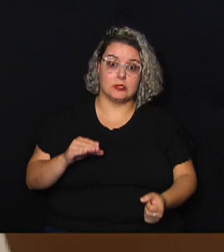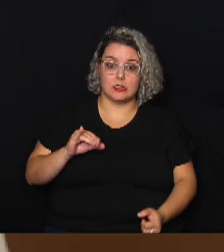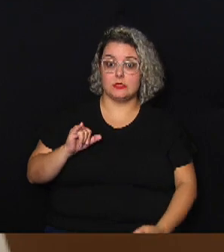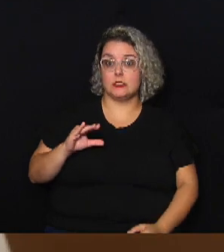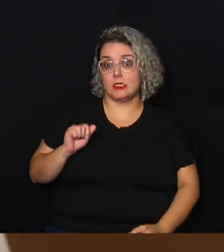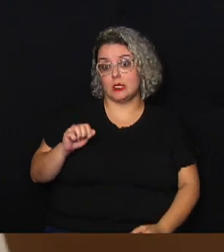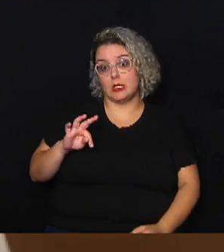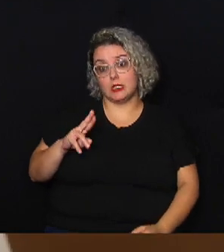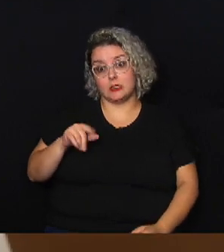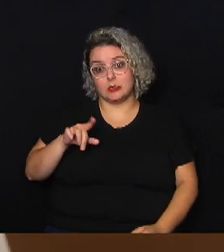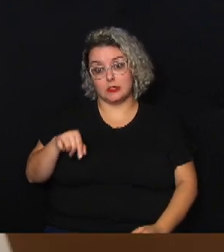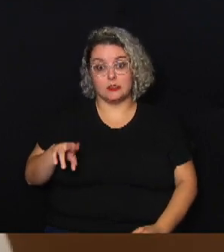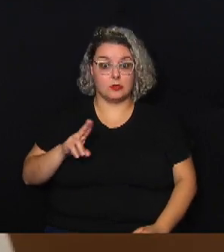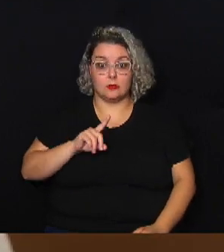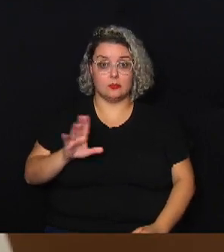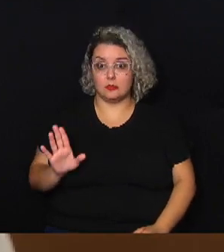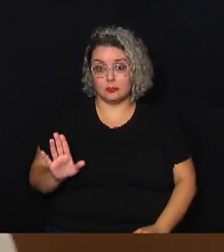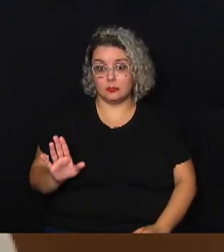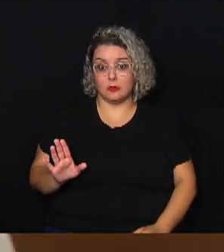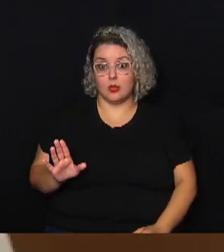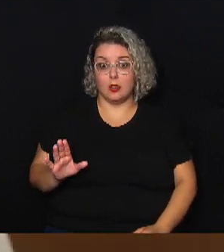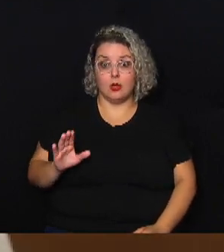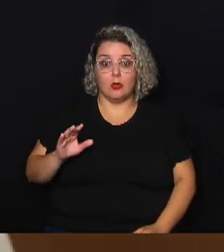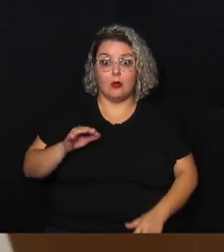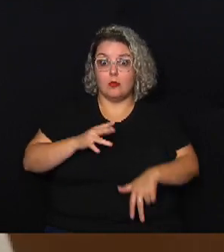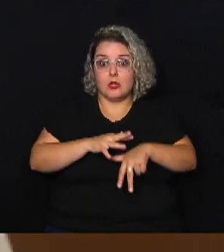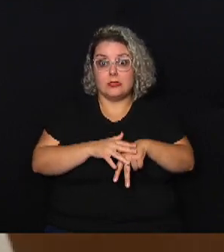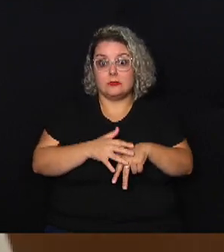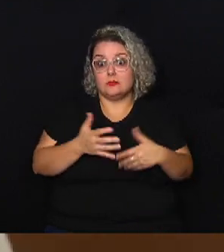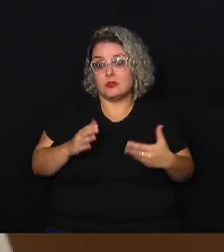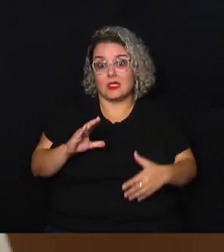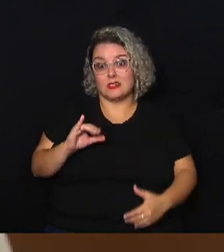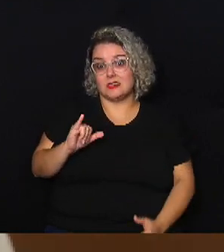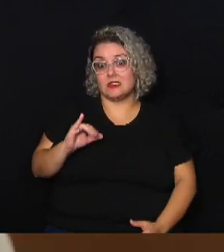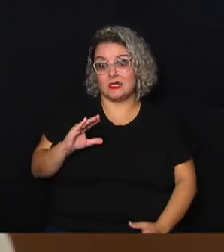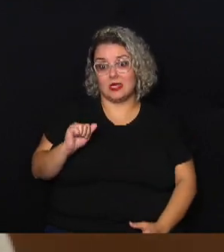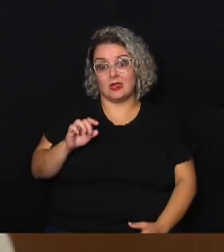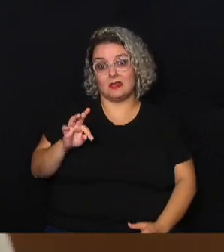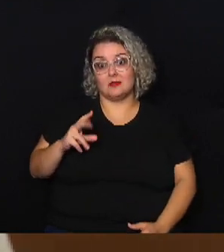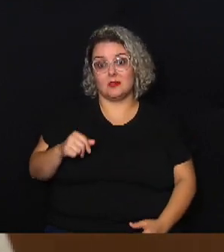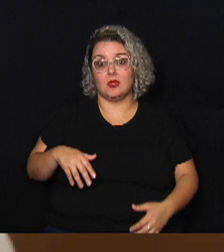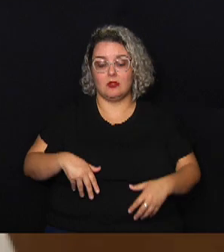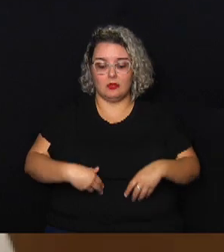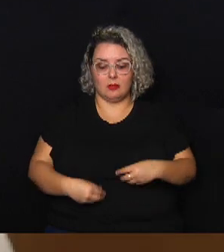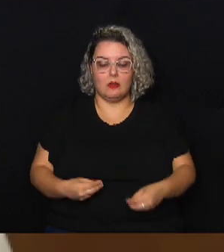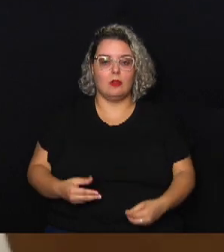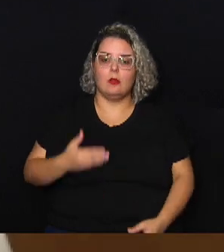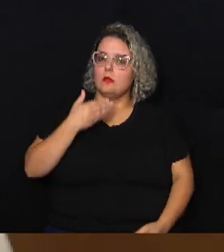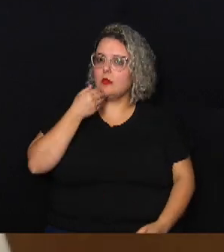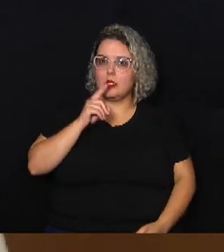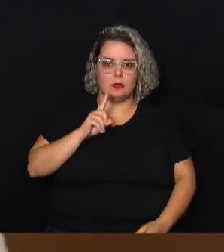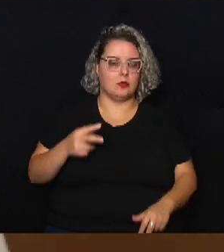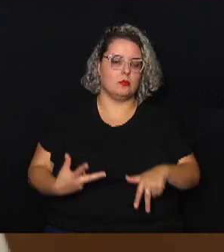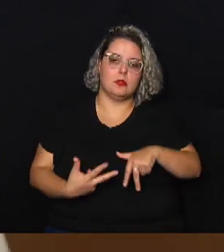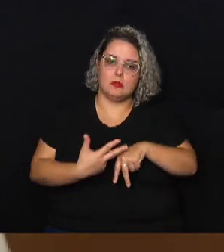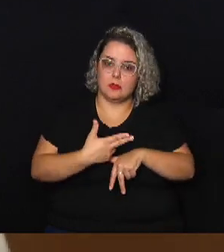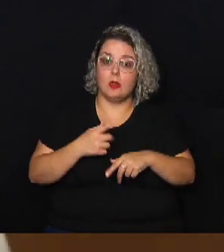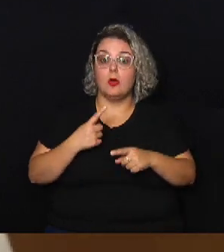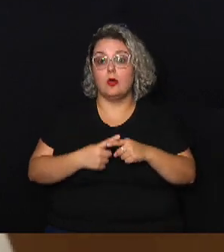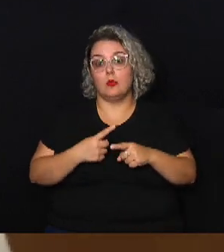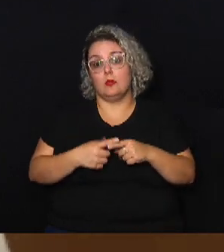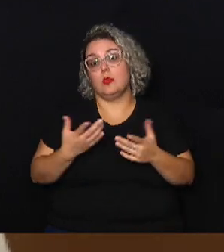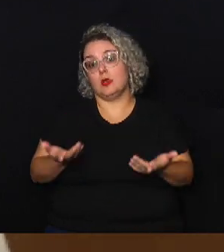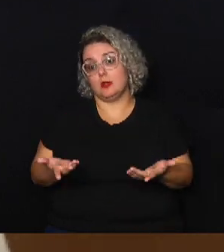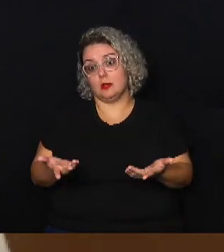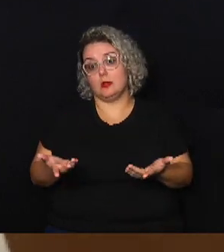né? Então, às vezes o paciente não quer cicatriz, mas se tem muita flacidez de pele, é melhor nem fazer a cirurgia, porque senão vai ficar,